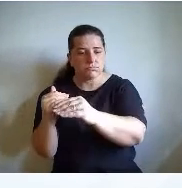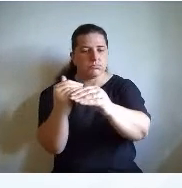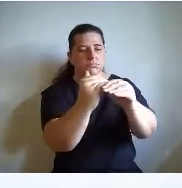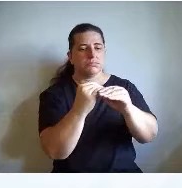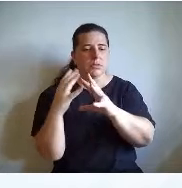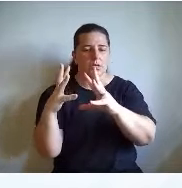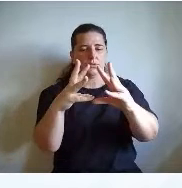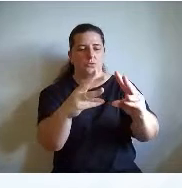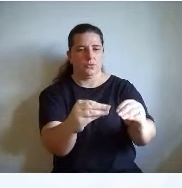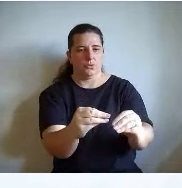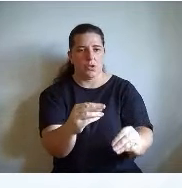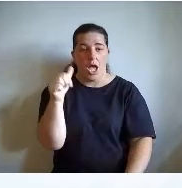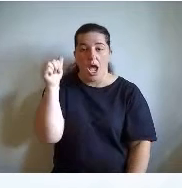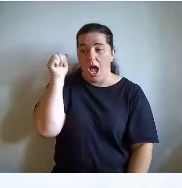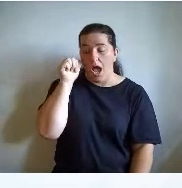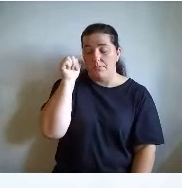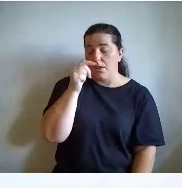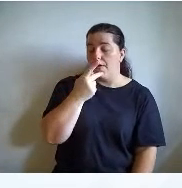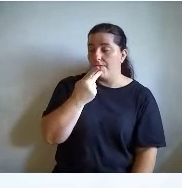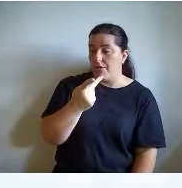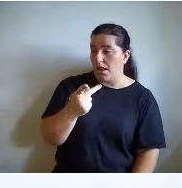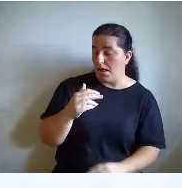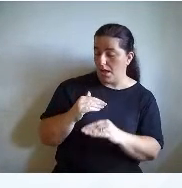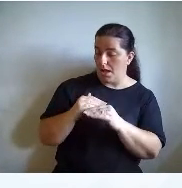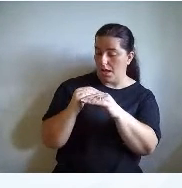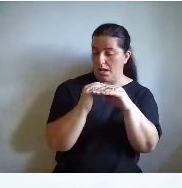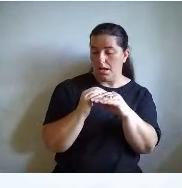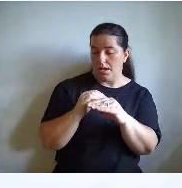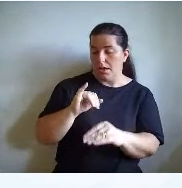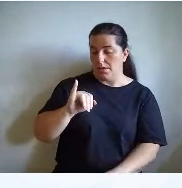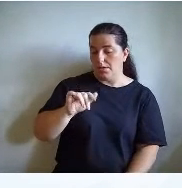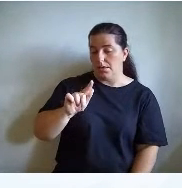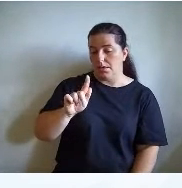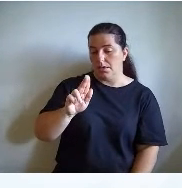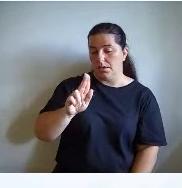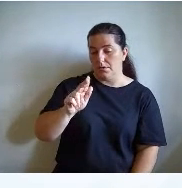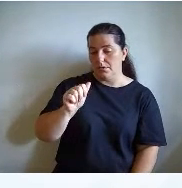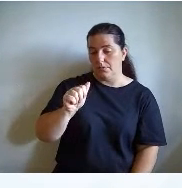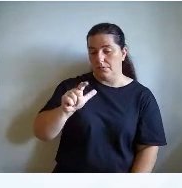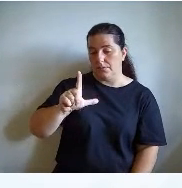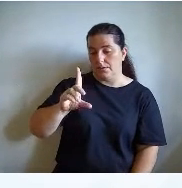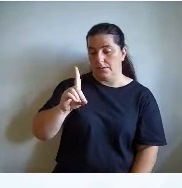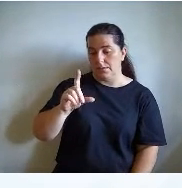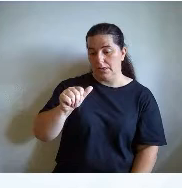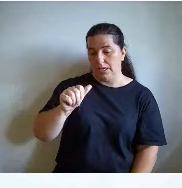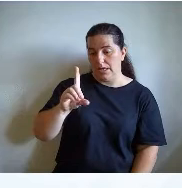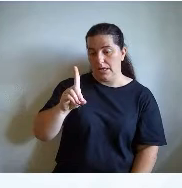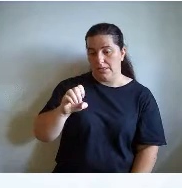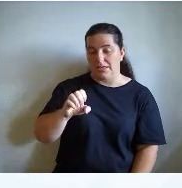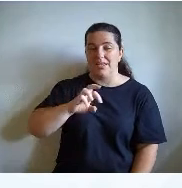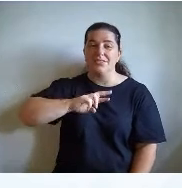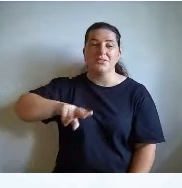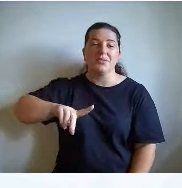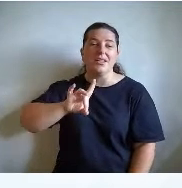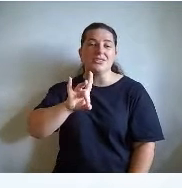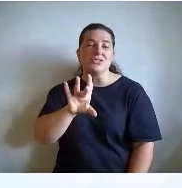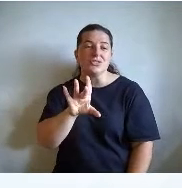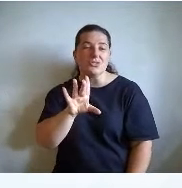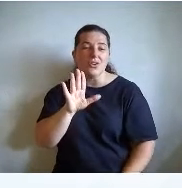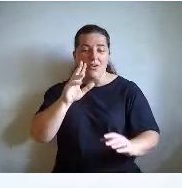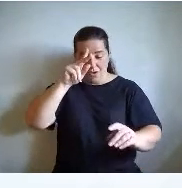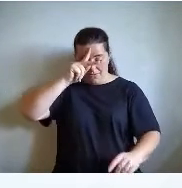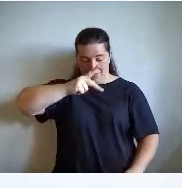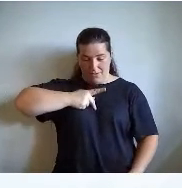mulher, quando ela fala da igualdade, ela não se reporta a uma igualdade sem olhar o reflexo